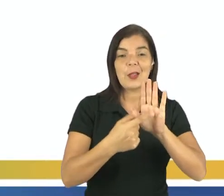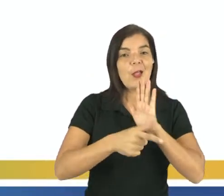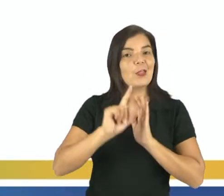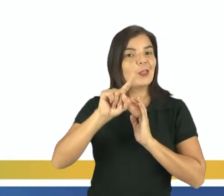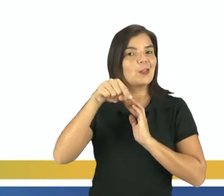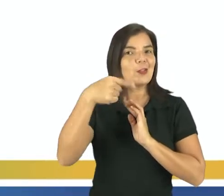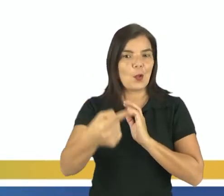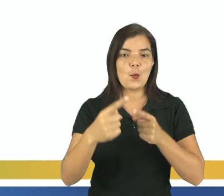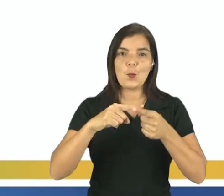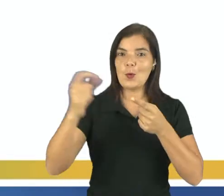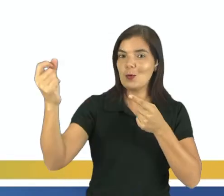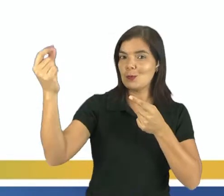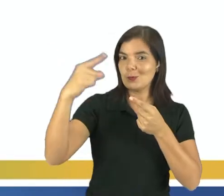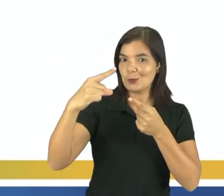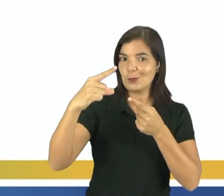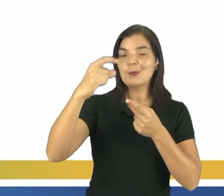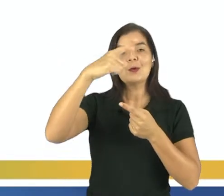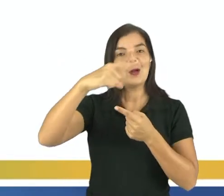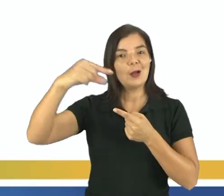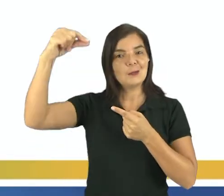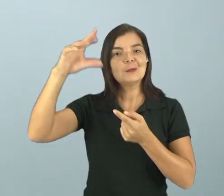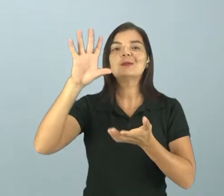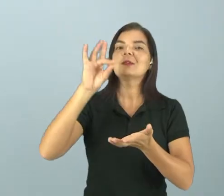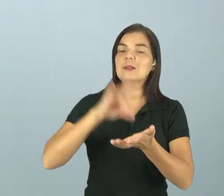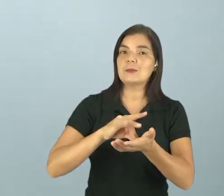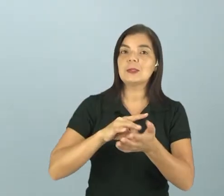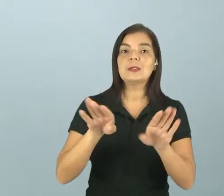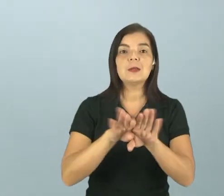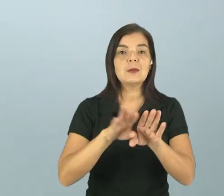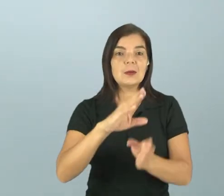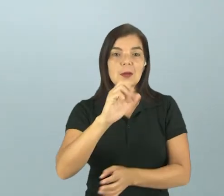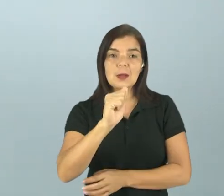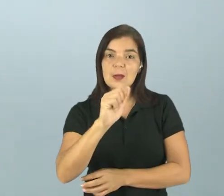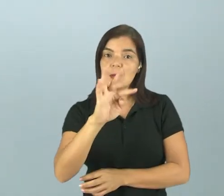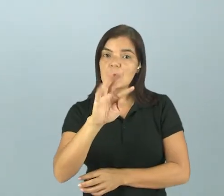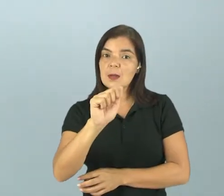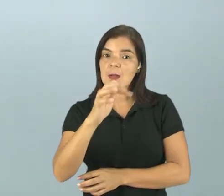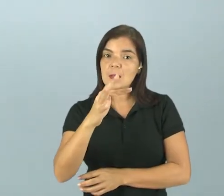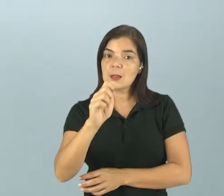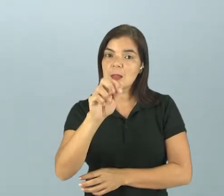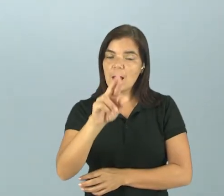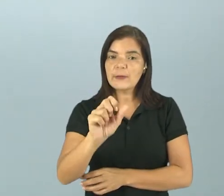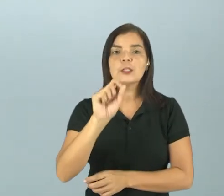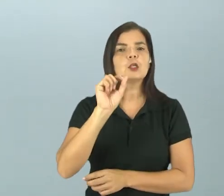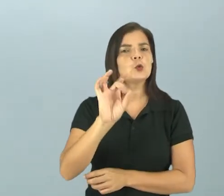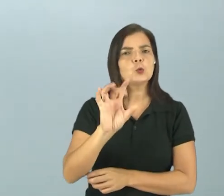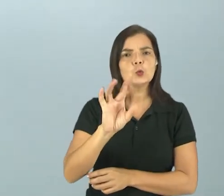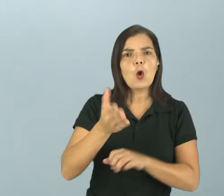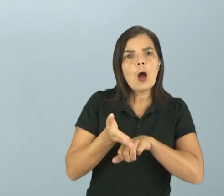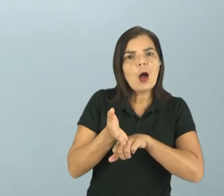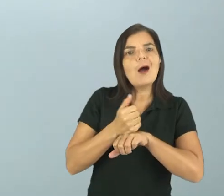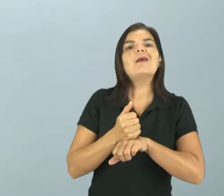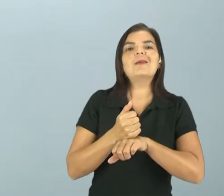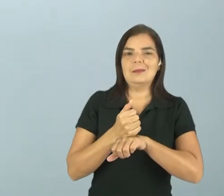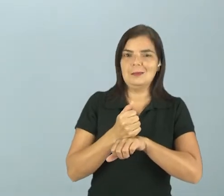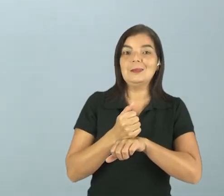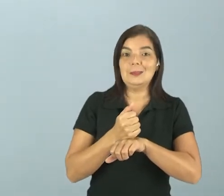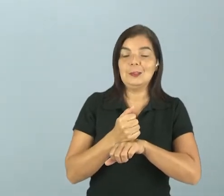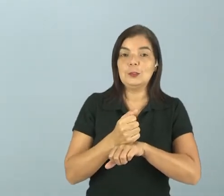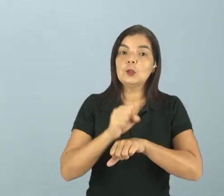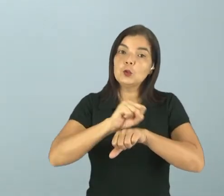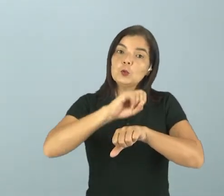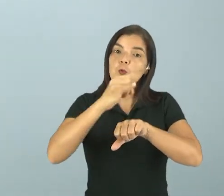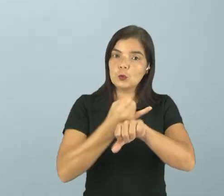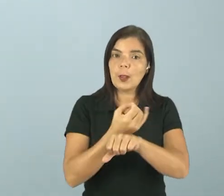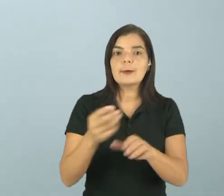dito depois, que é o sol, a lua e a verdade. Então a catáfora ela tem esse papel, não de fazer a antecipação do sujeito